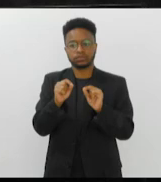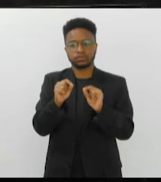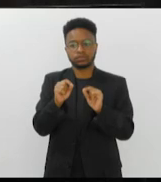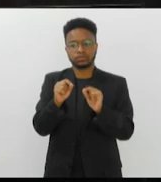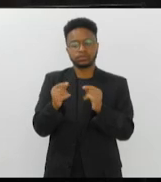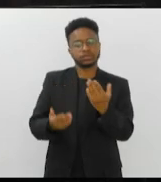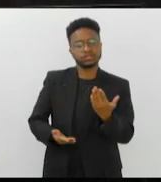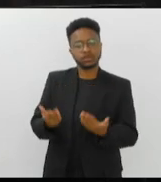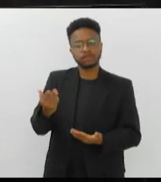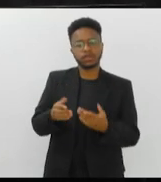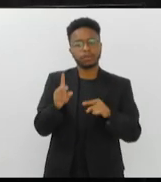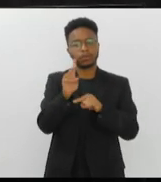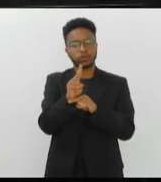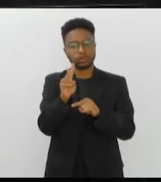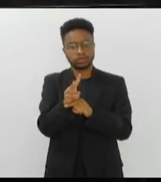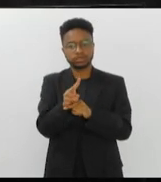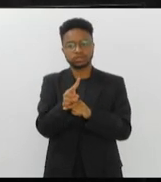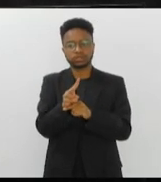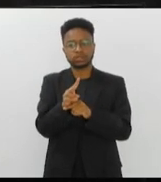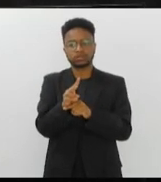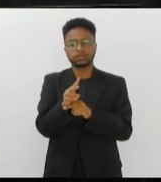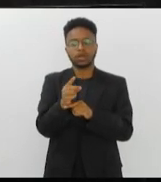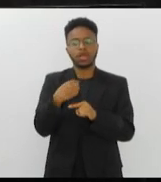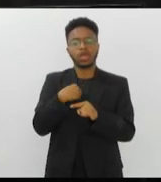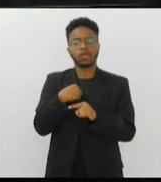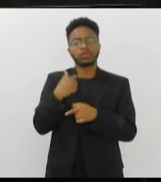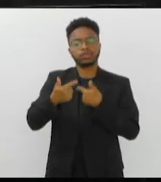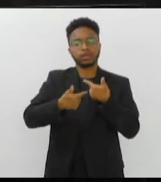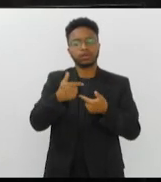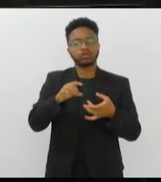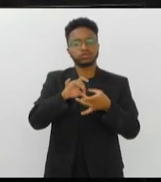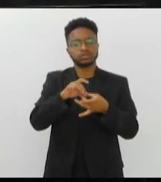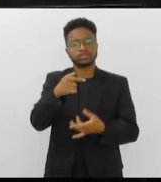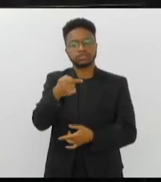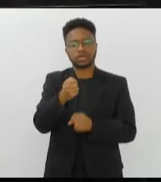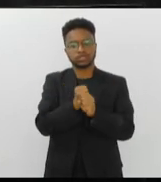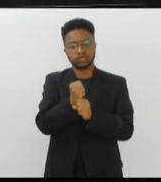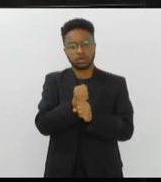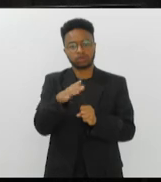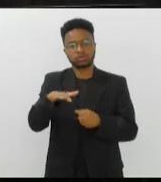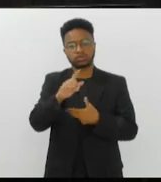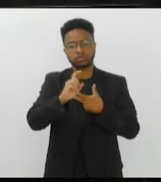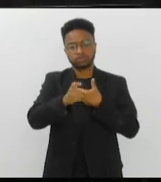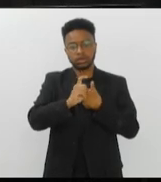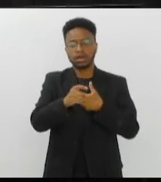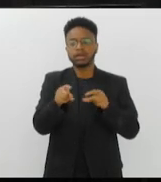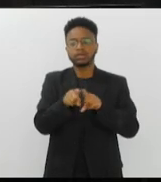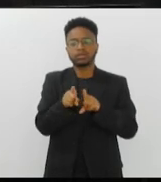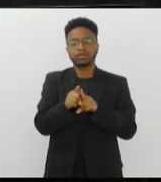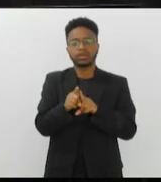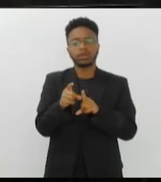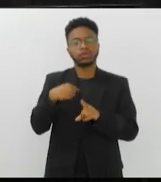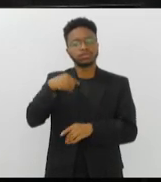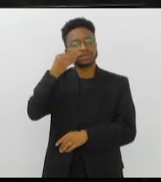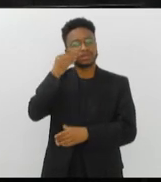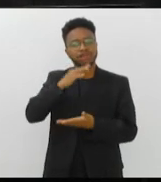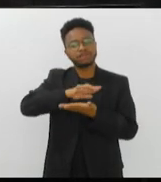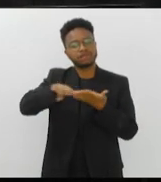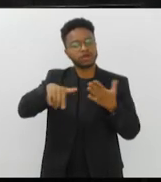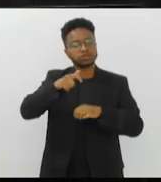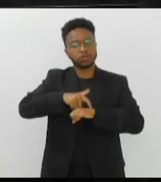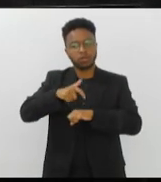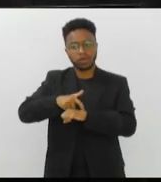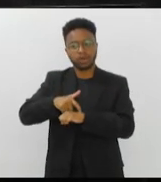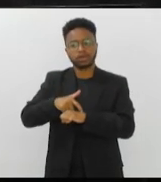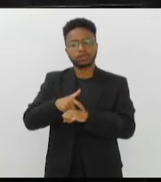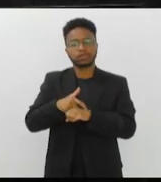proteger. Fiquei nas fileiras da corporação por 7 anos no Poder Executivo. Tentei por diversas vezes colocar em prática